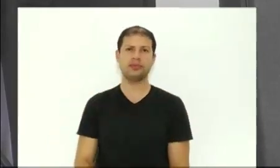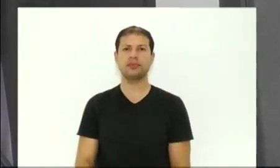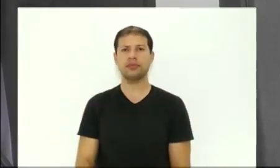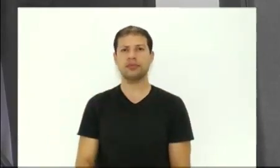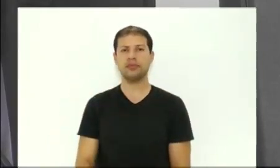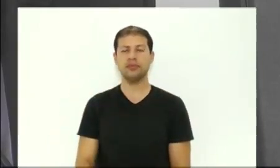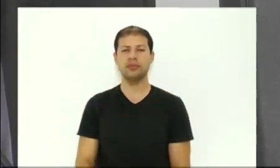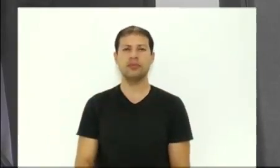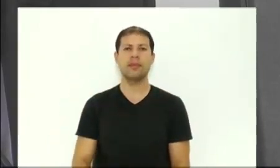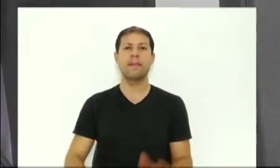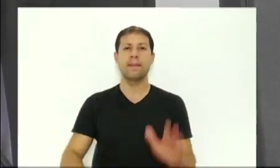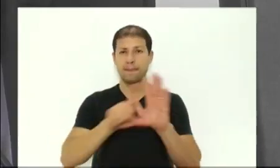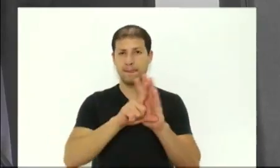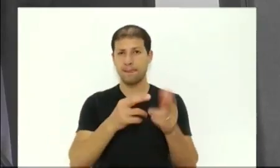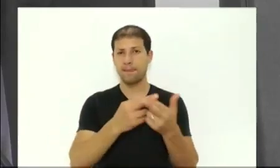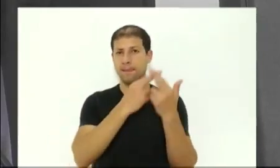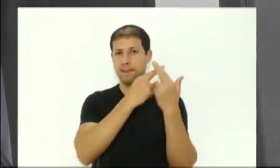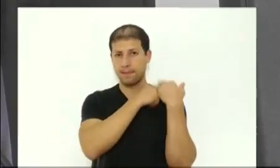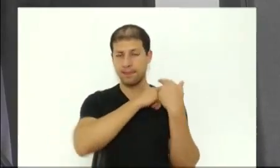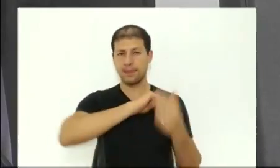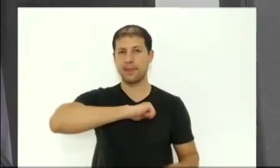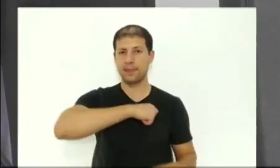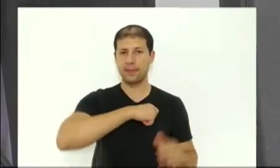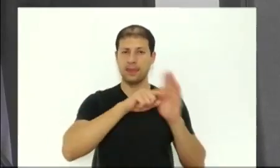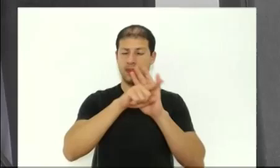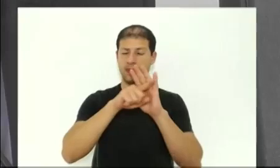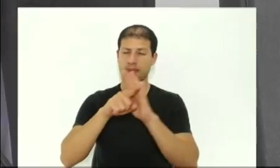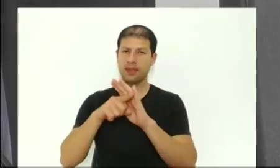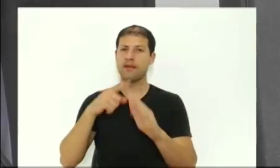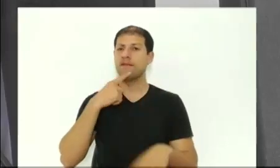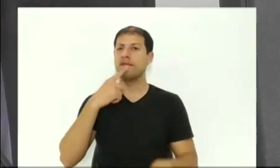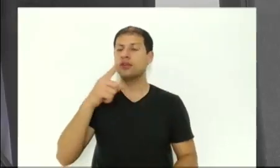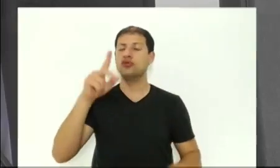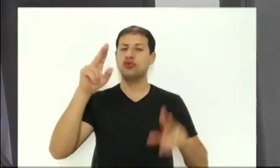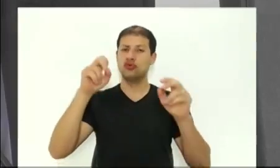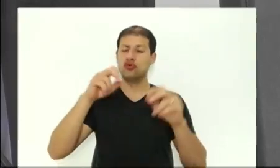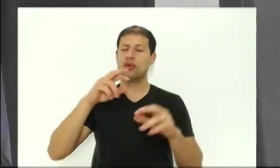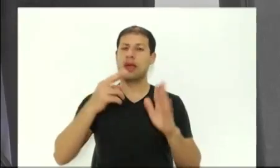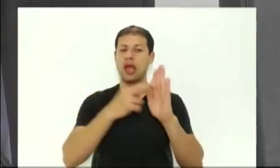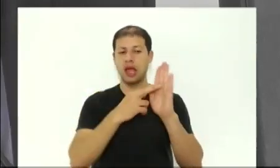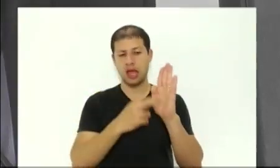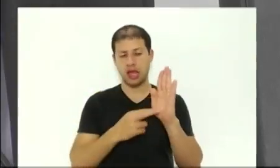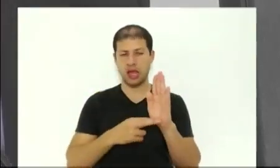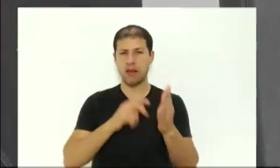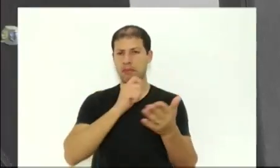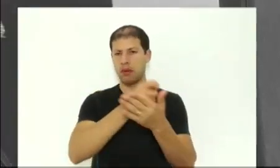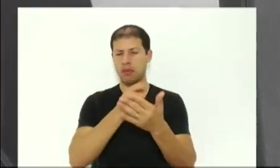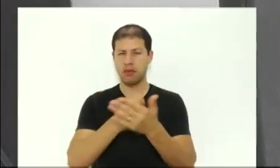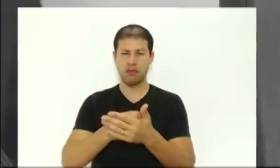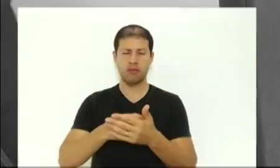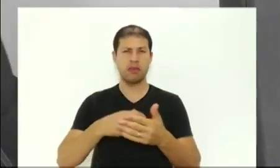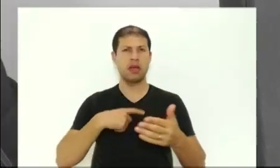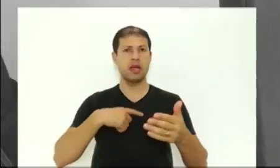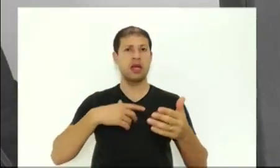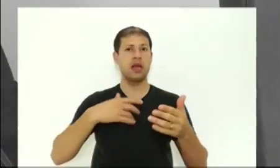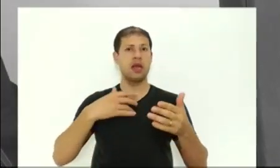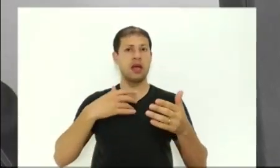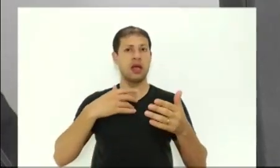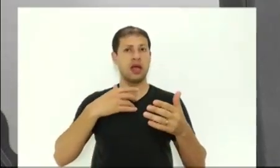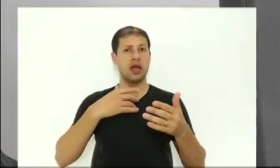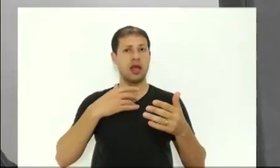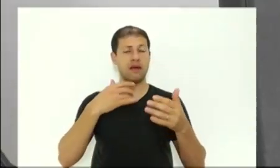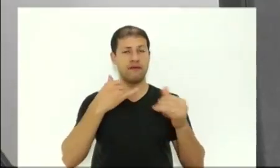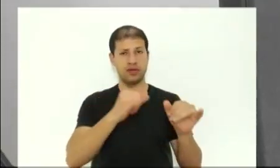Lei de Responsabilidade Fiscal dispõe das regras de isenção de receitas nos artigos 14, incisos